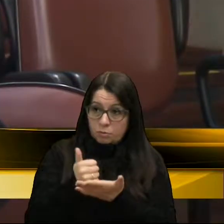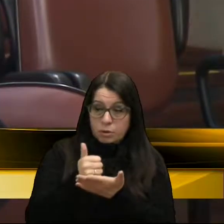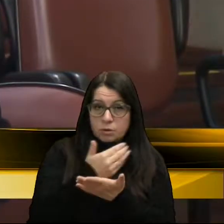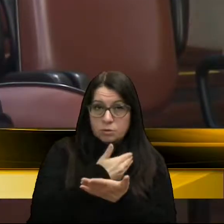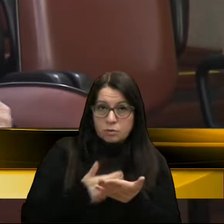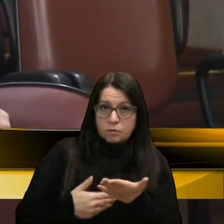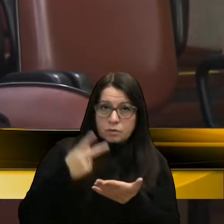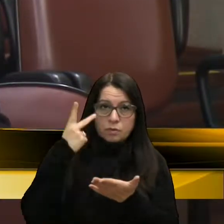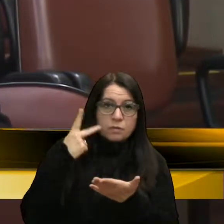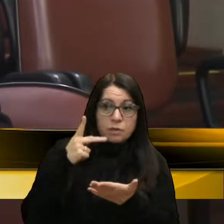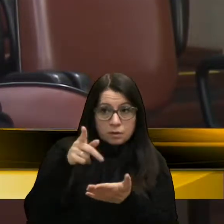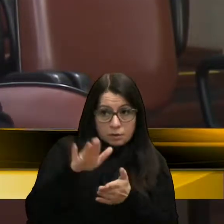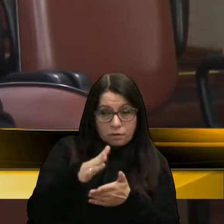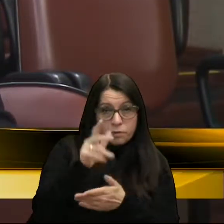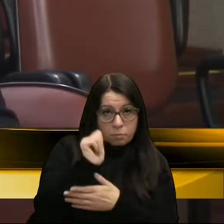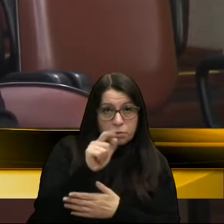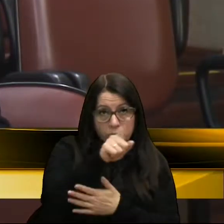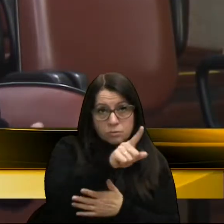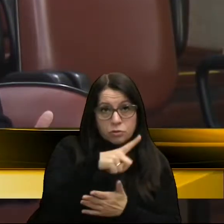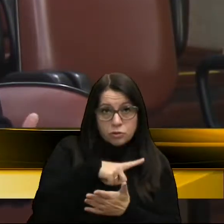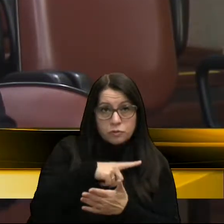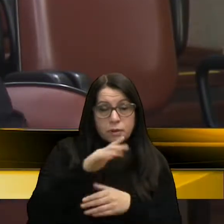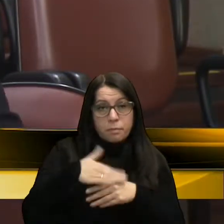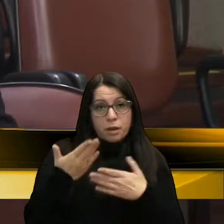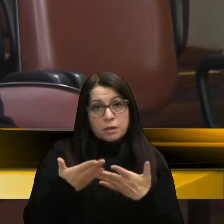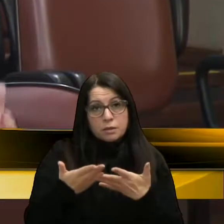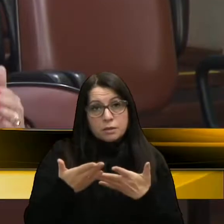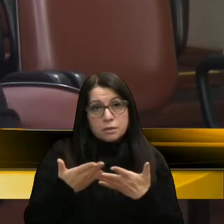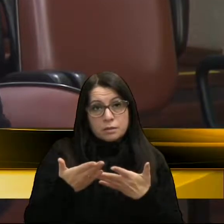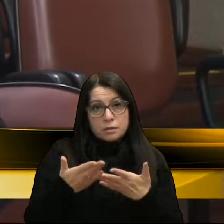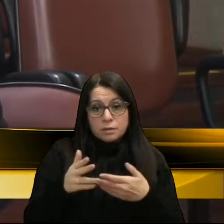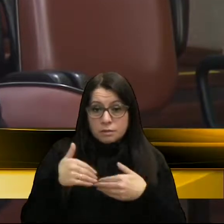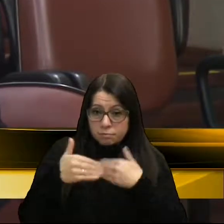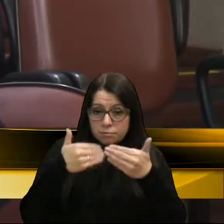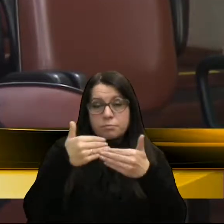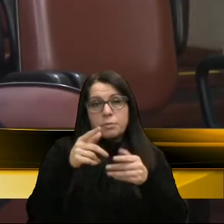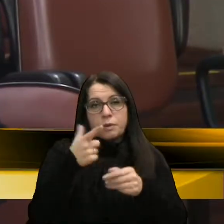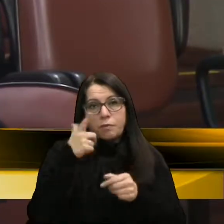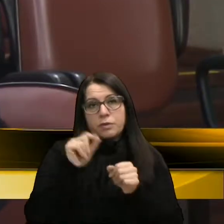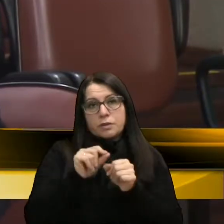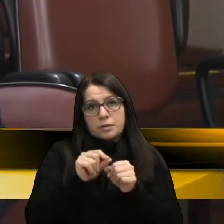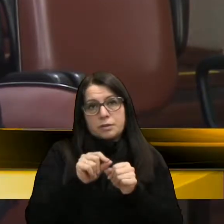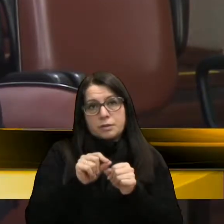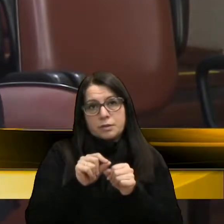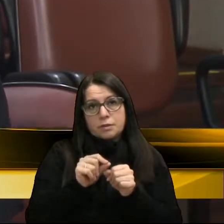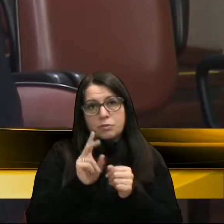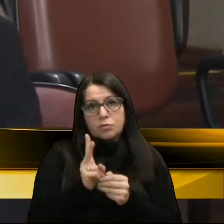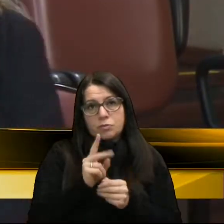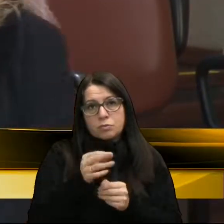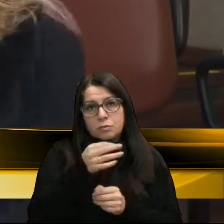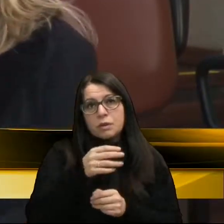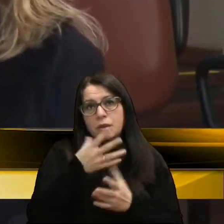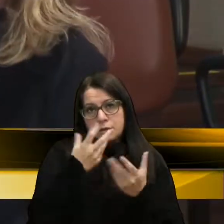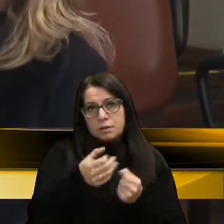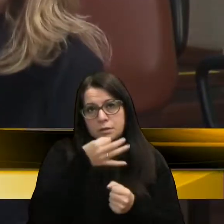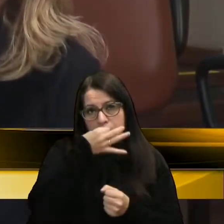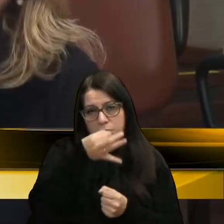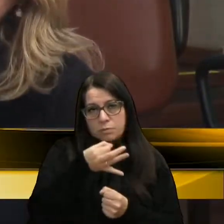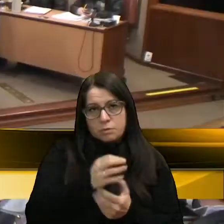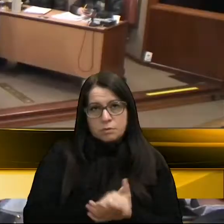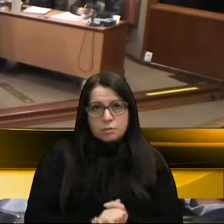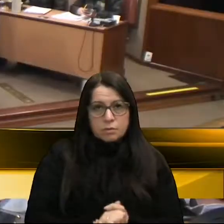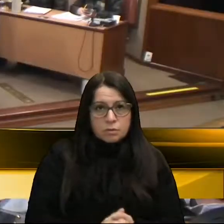vereador Renato, talvez você até tivesse mais trânsito para isso. Então, seguirei o parecer.